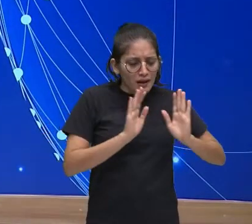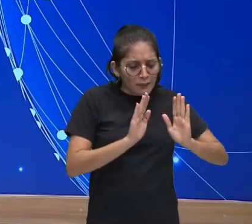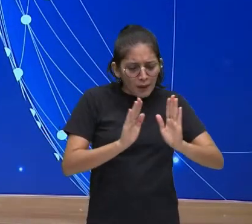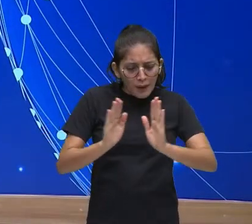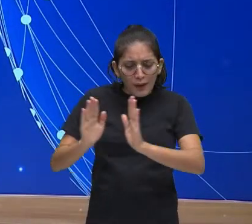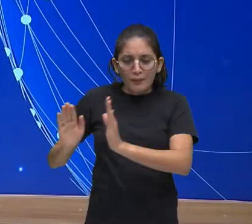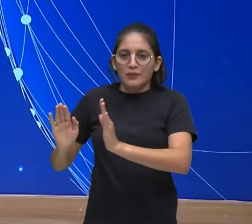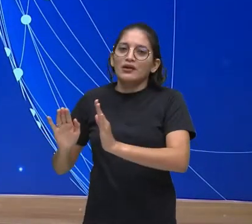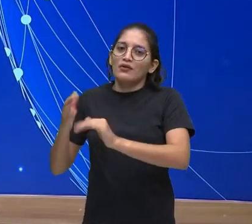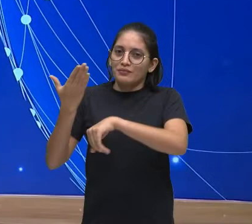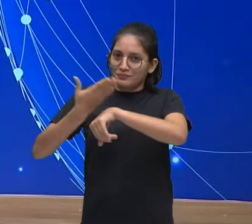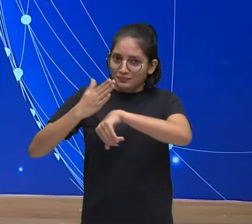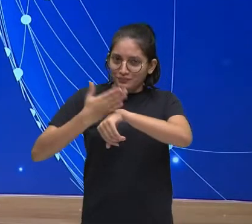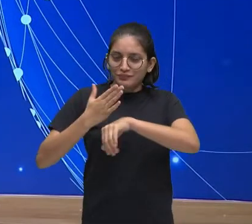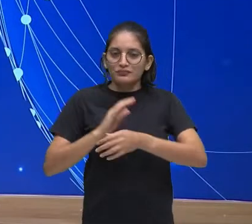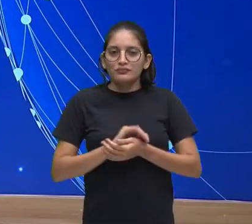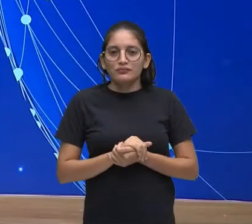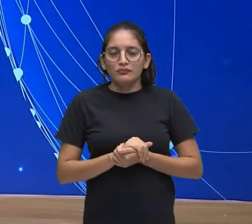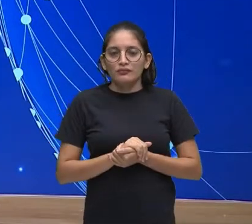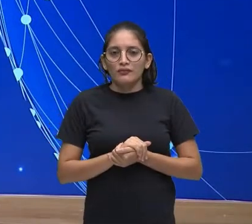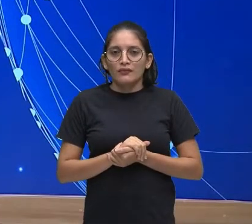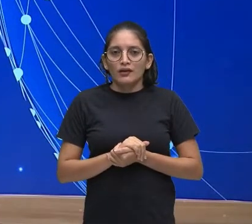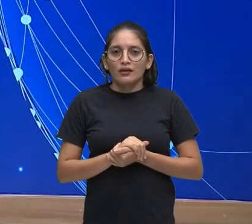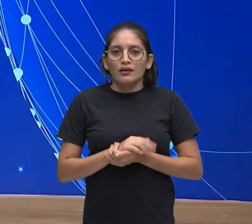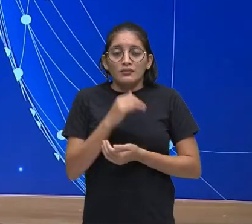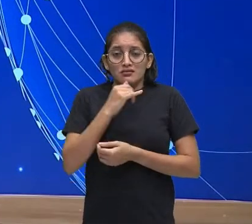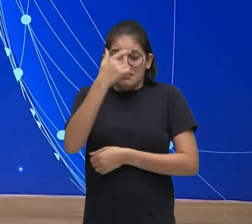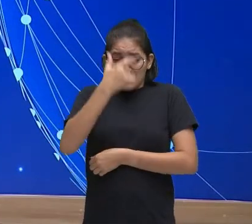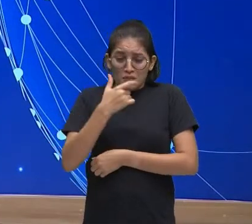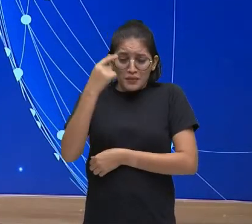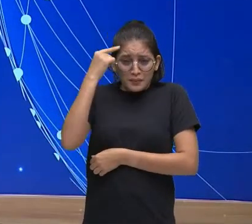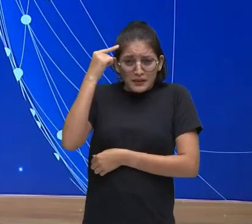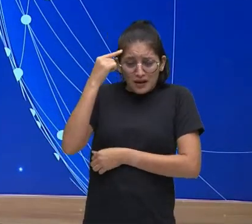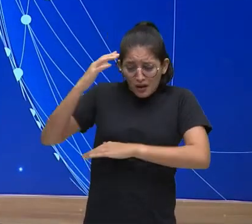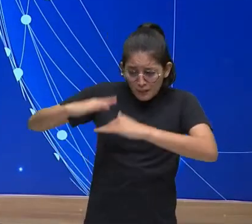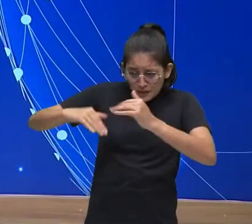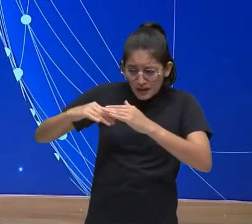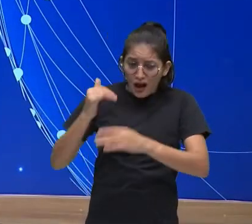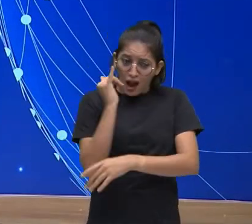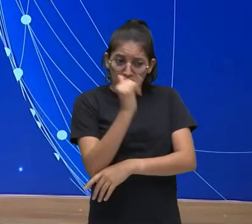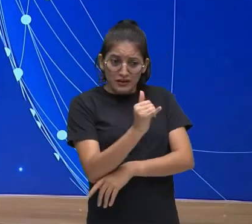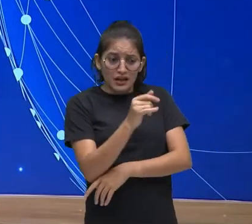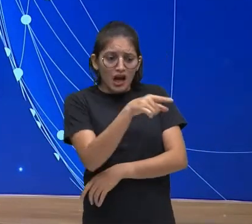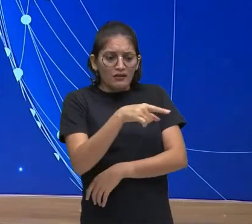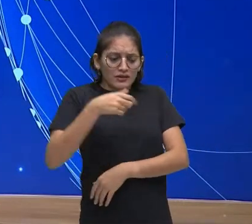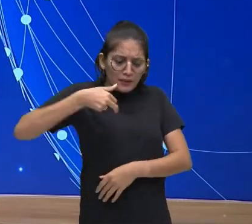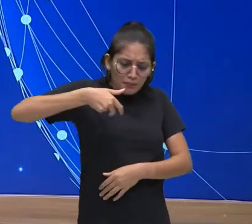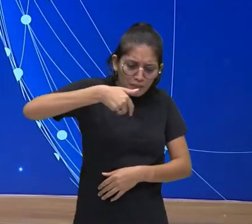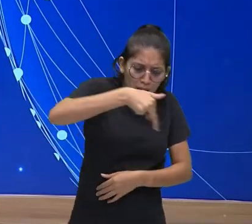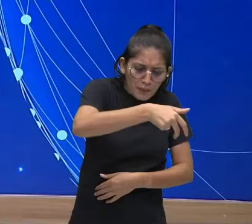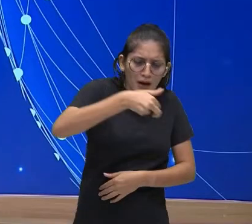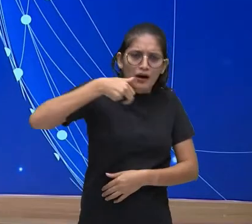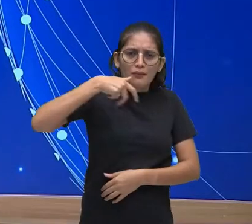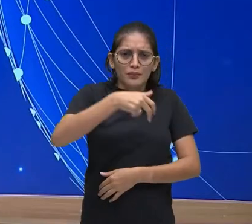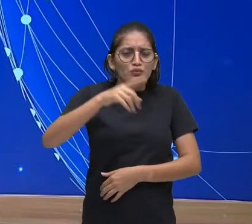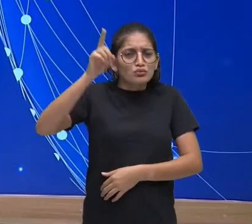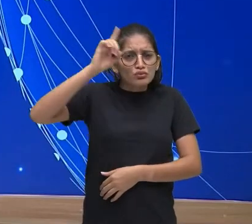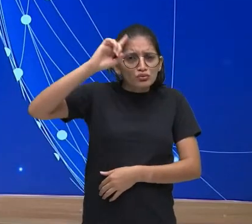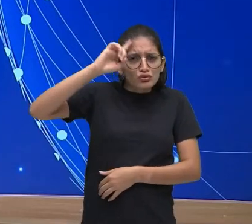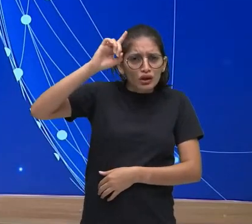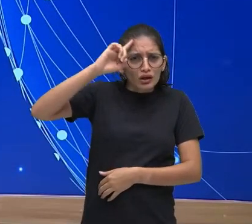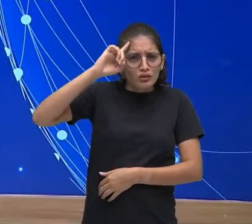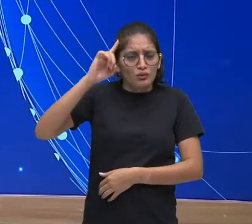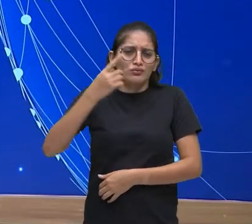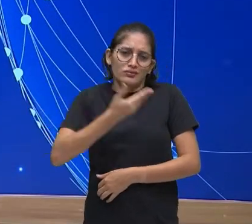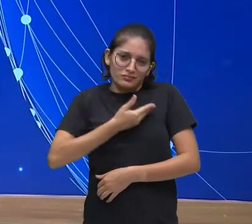fazer, ok? Eu não posso pensar, eu enquanto profissional, de dizer para você que caminha o dia todo ali na escola, professor,